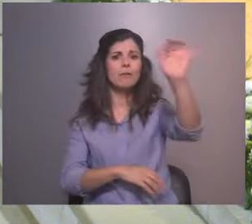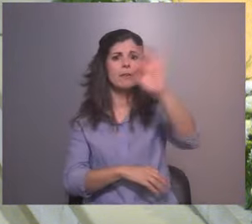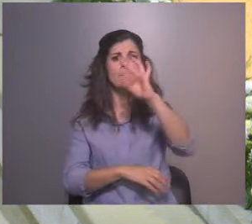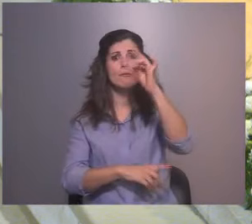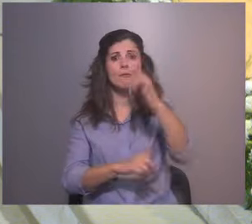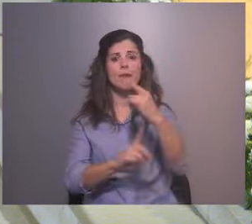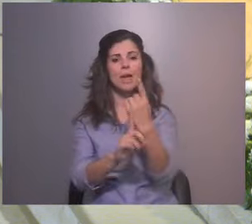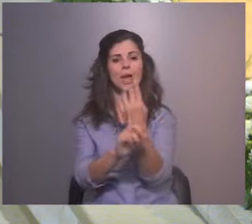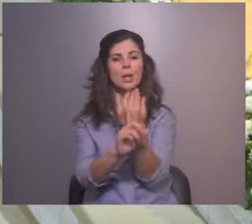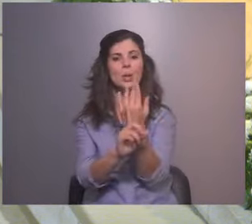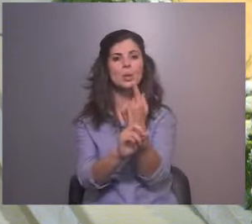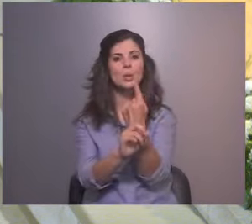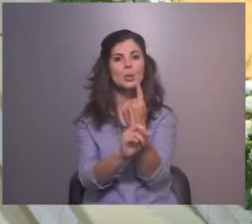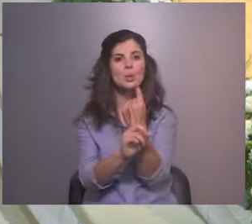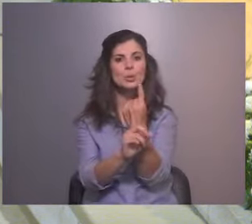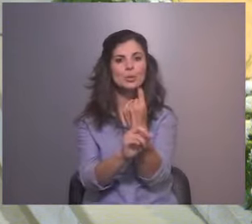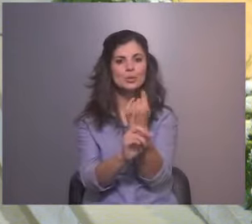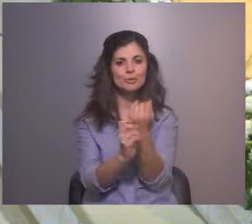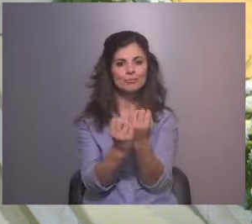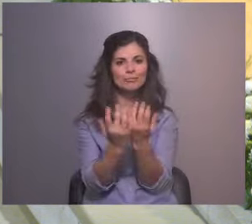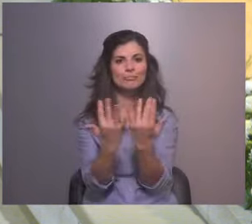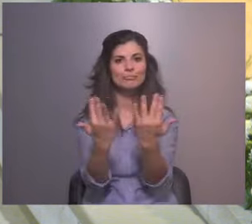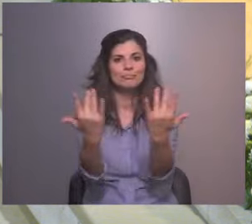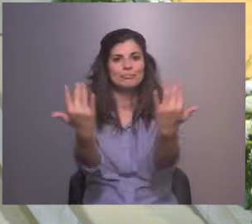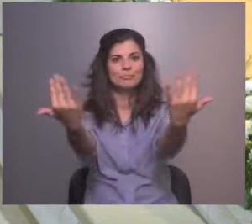Aleluia.